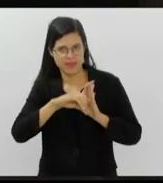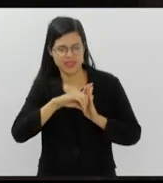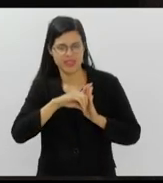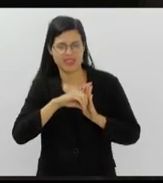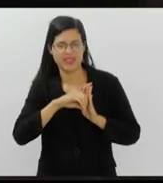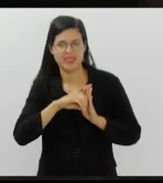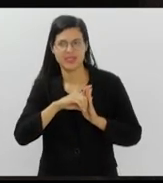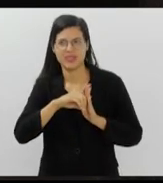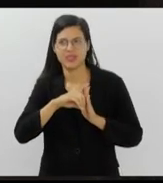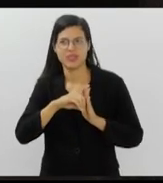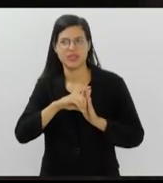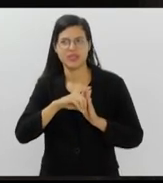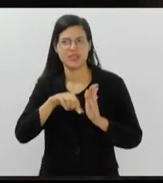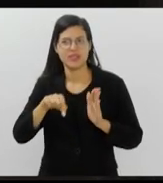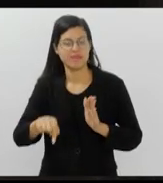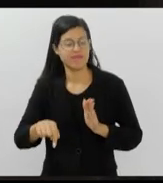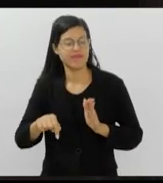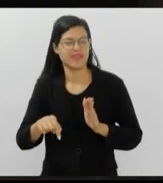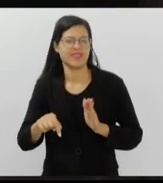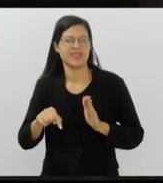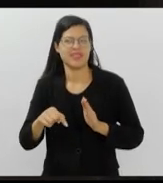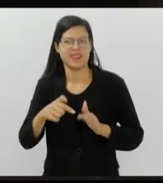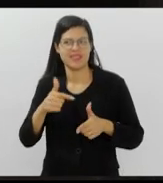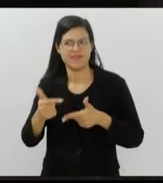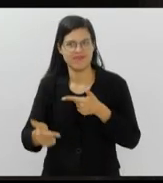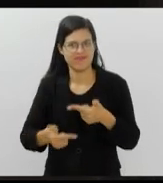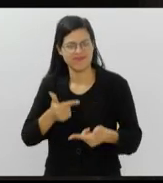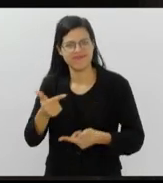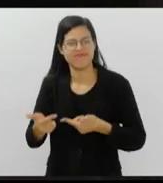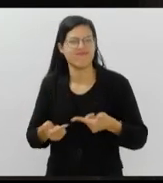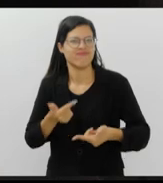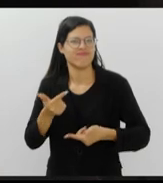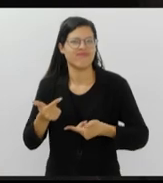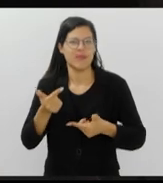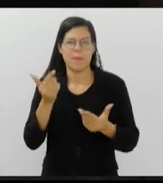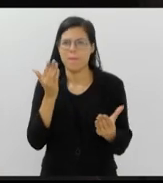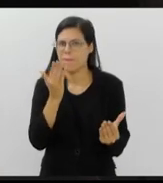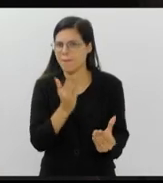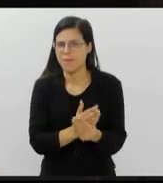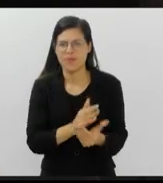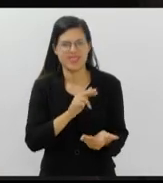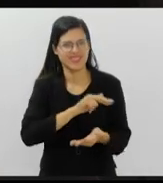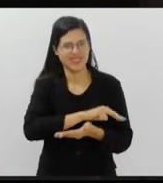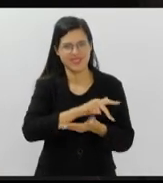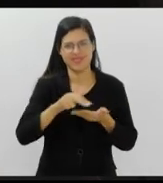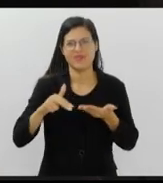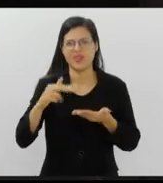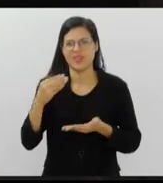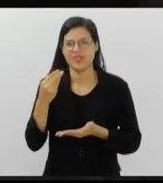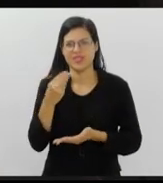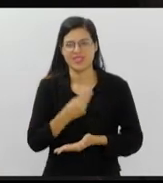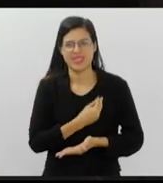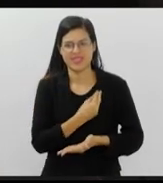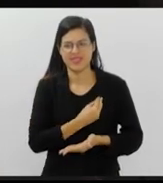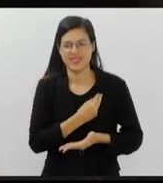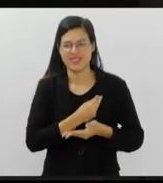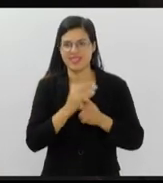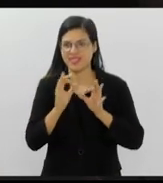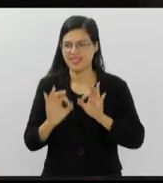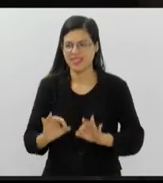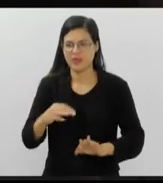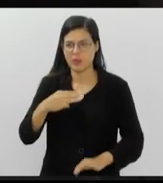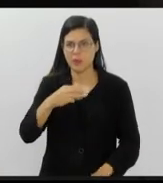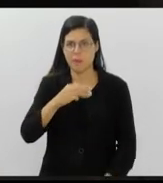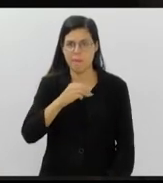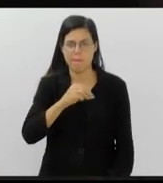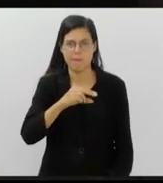eu dividi em muitas tribunas, muitos processos na nossa vida, né, Mônica, da nossa